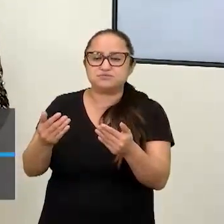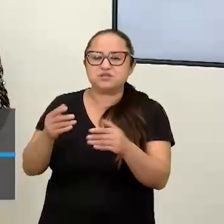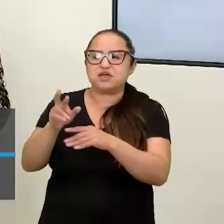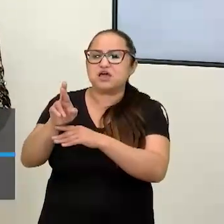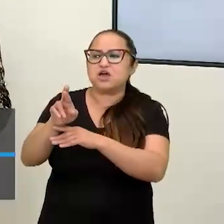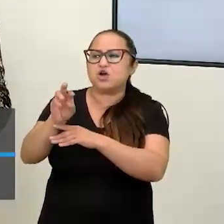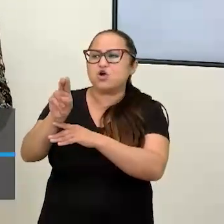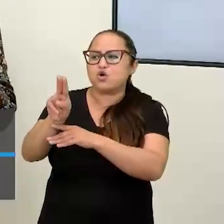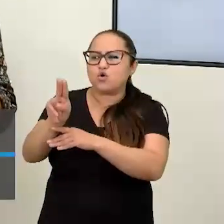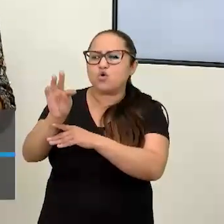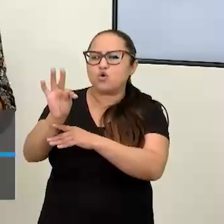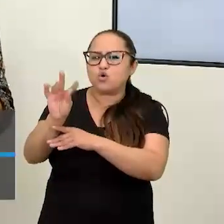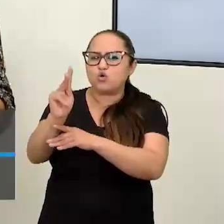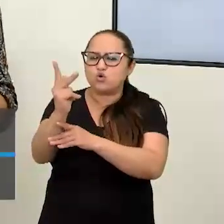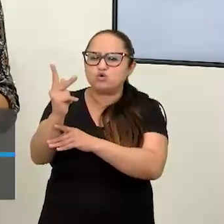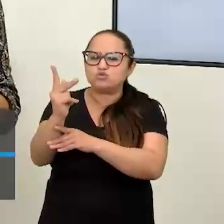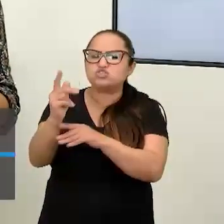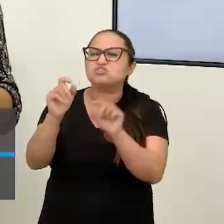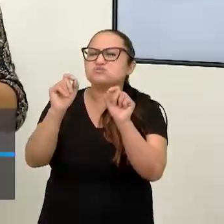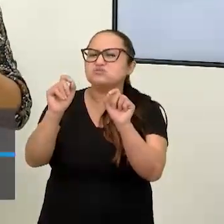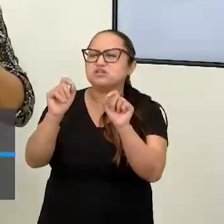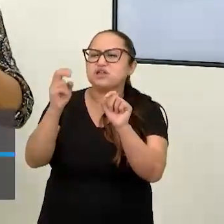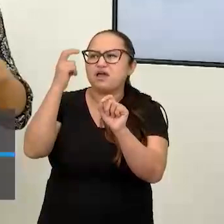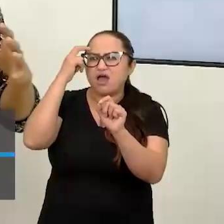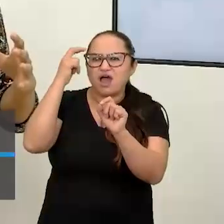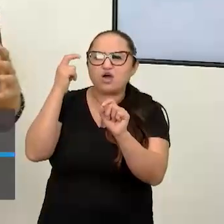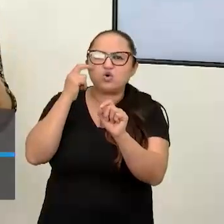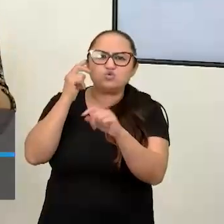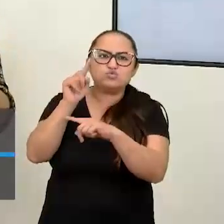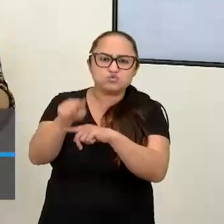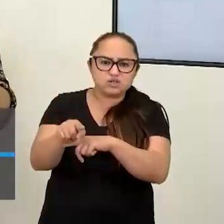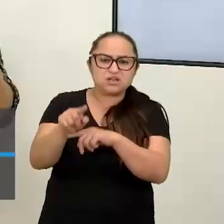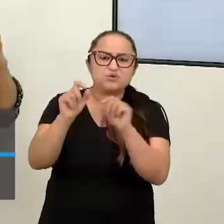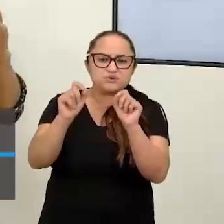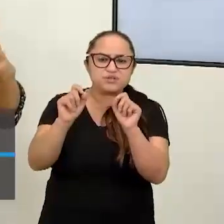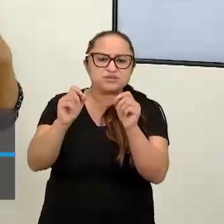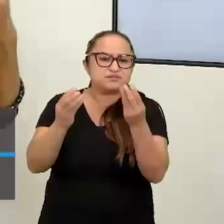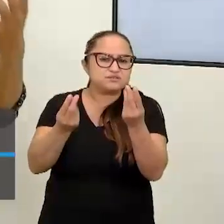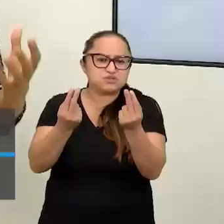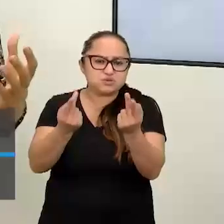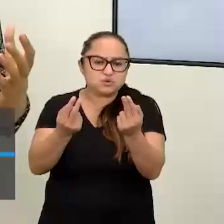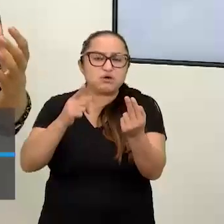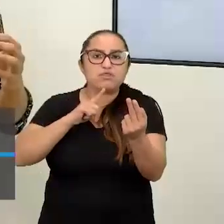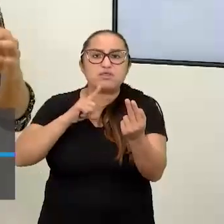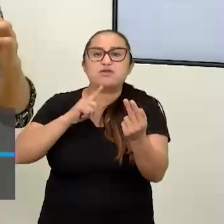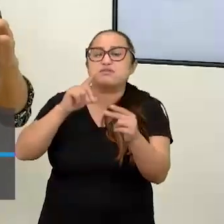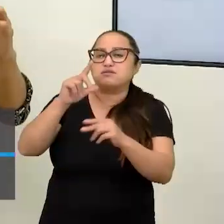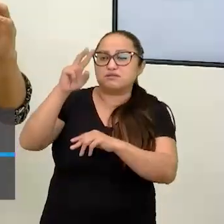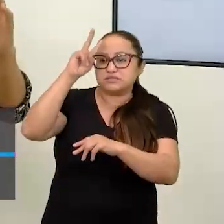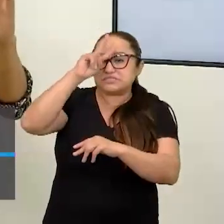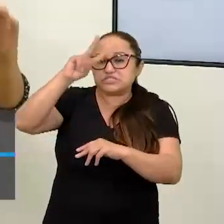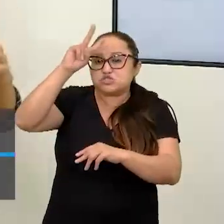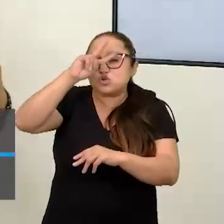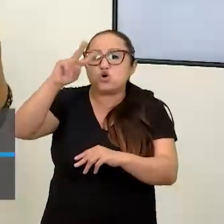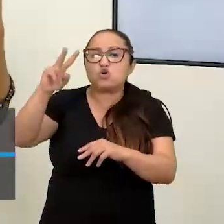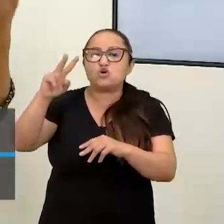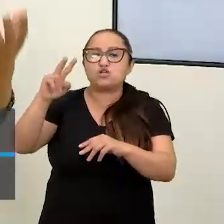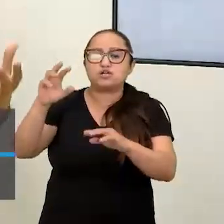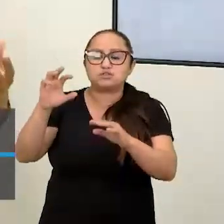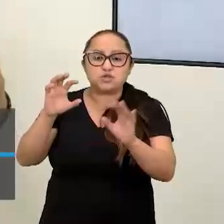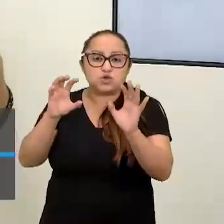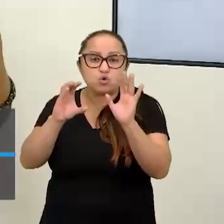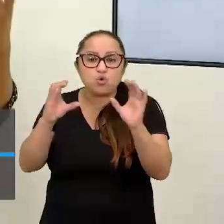Benedict, né, ela diz que a cultura são como lentes. Então, a cultura no Brasil, ela tem uma história, ela tem um conjunto